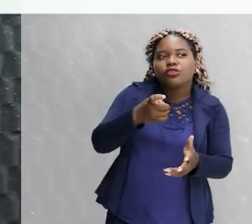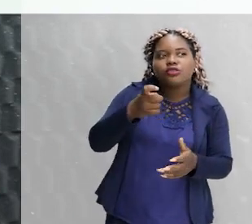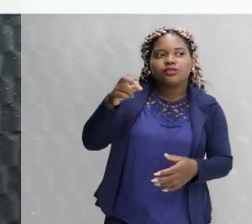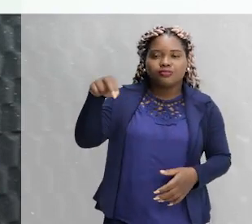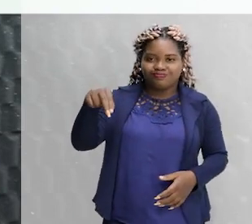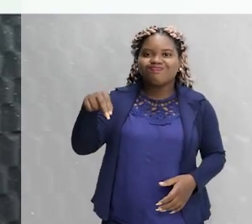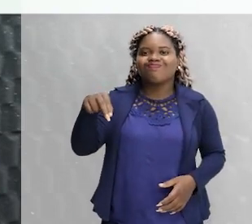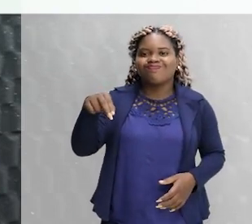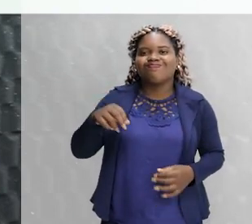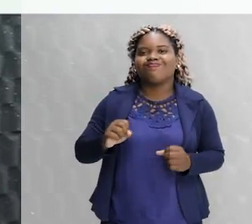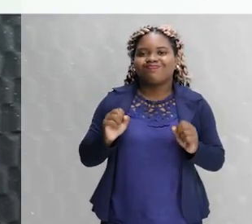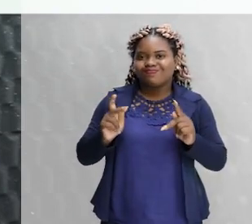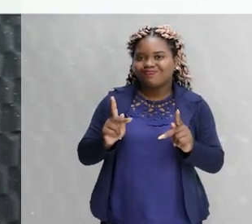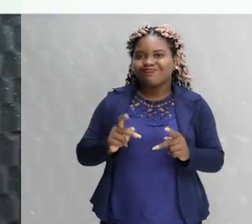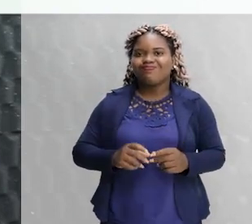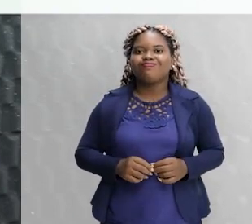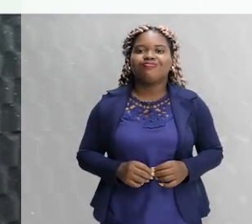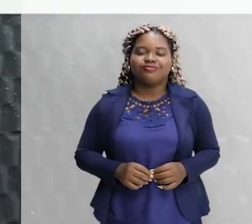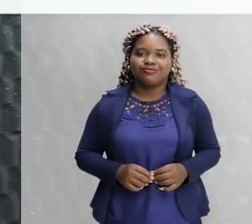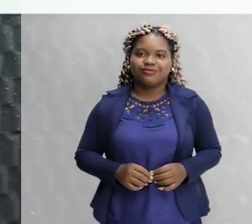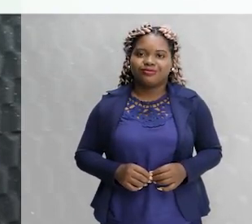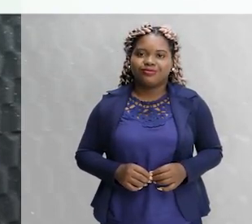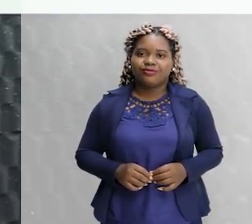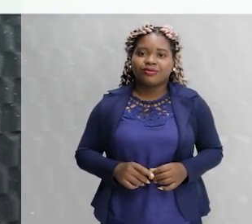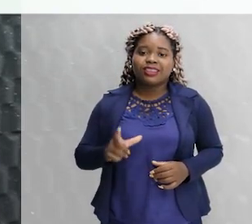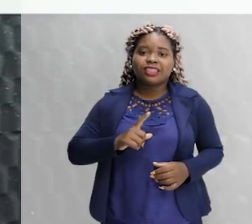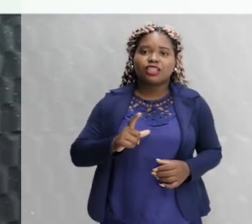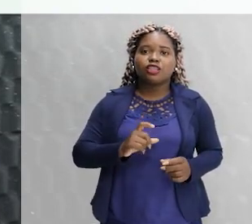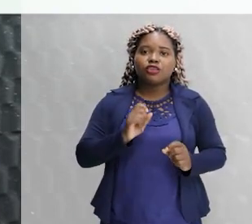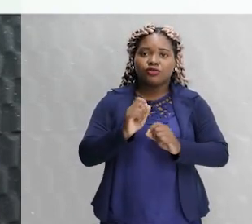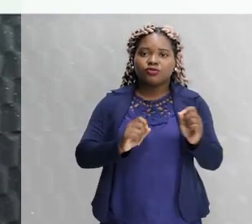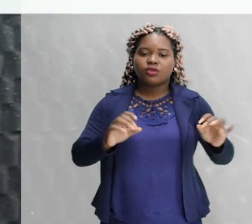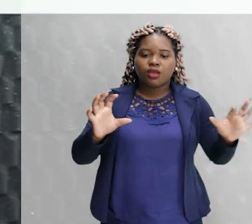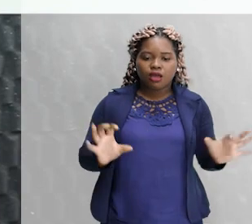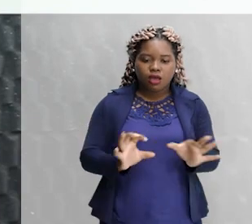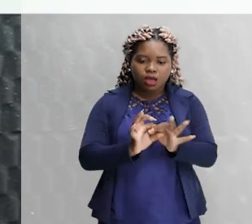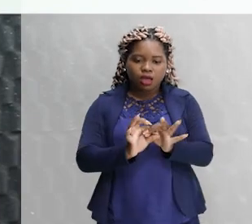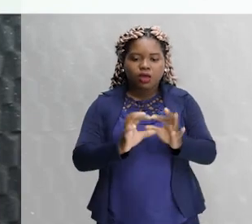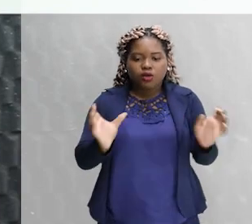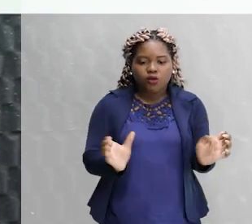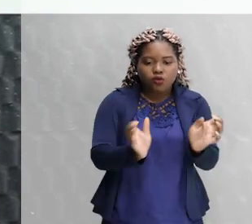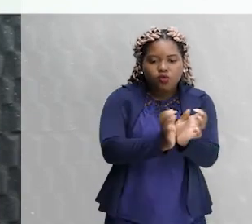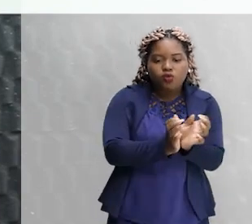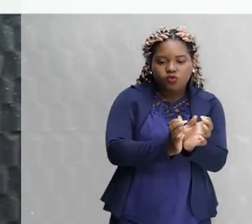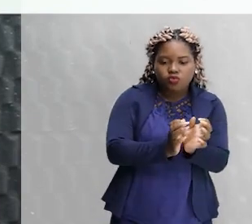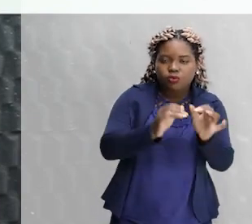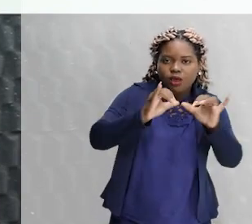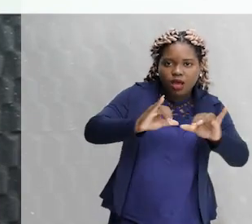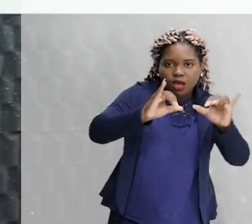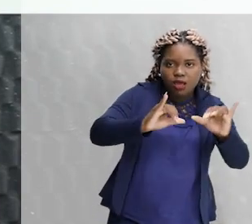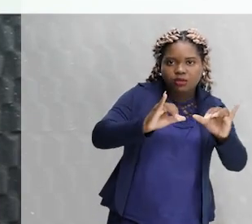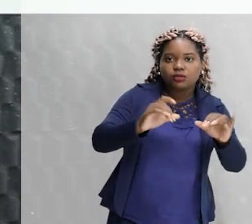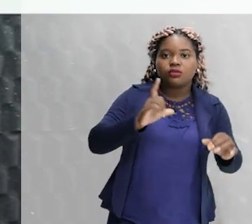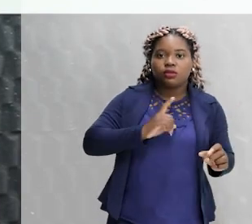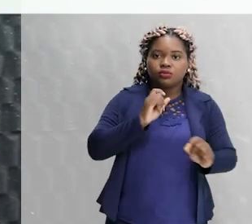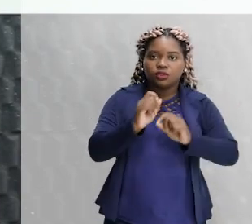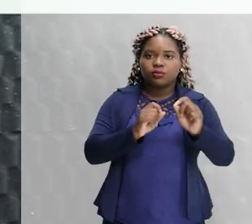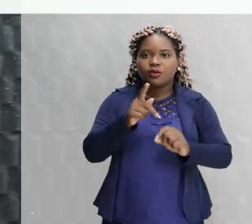xn. Certo? Então, você tem aqui um conjunto de dados. E aqui você tem os